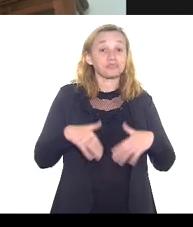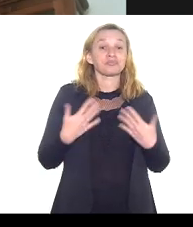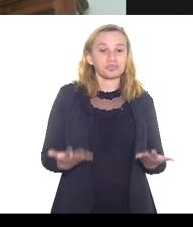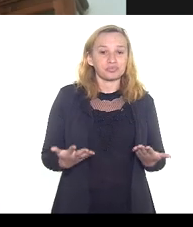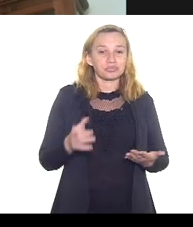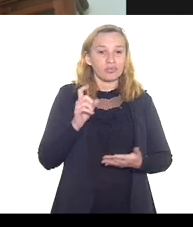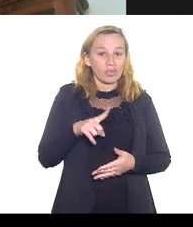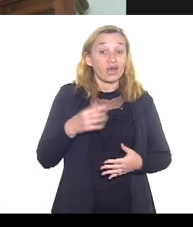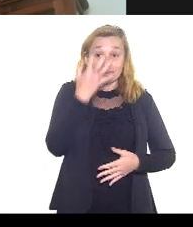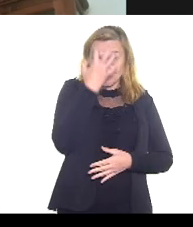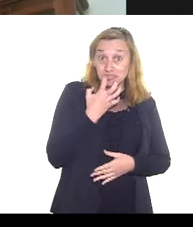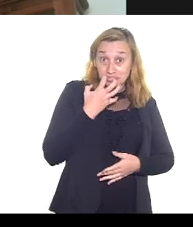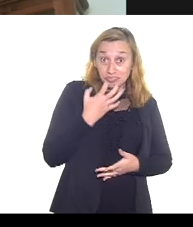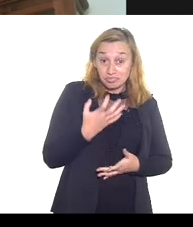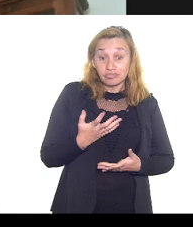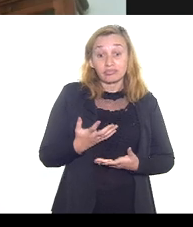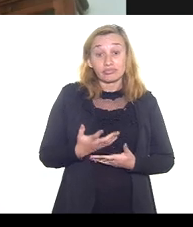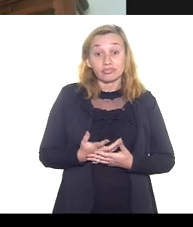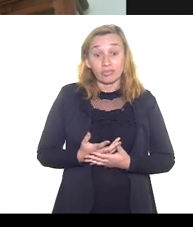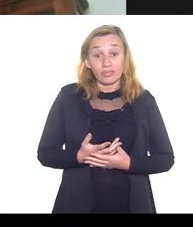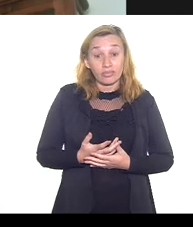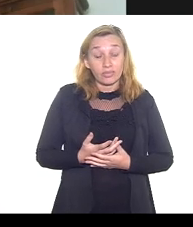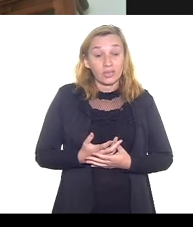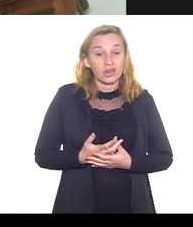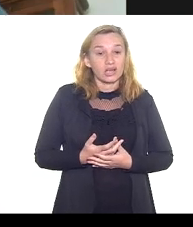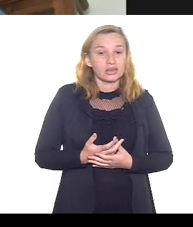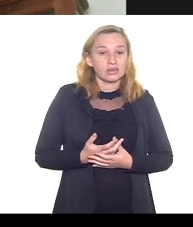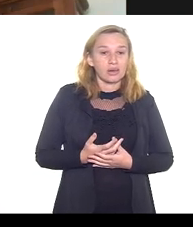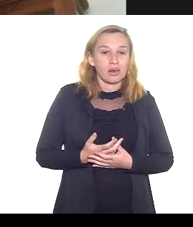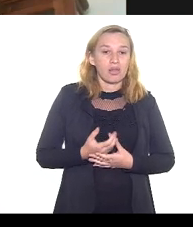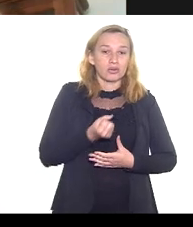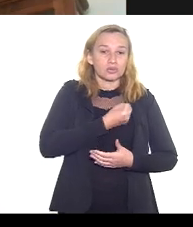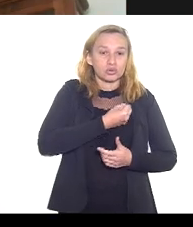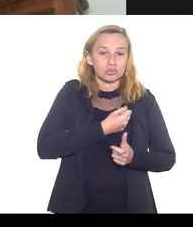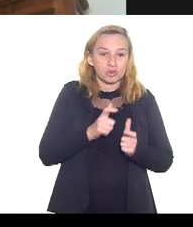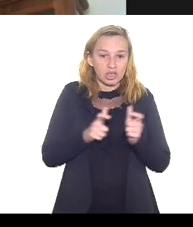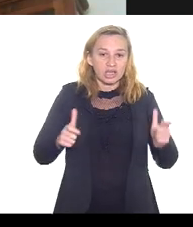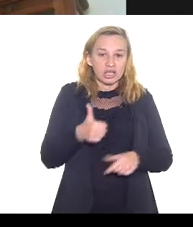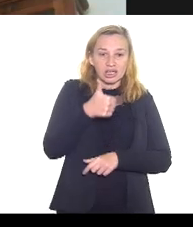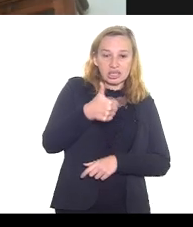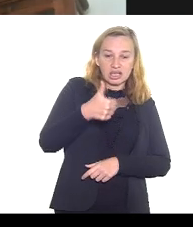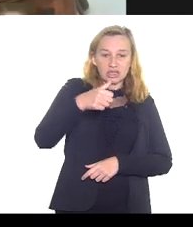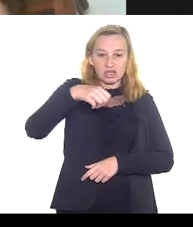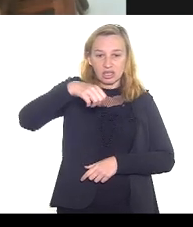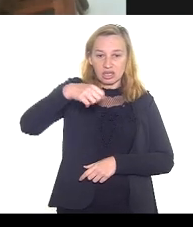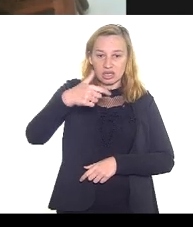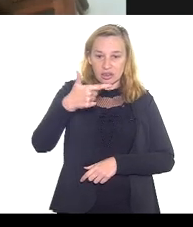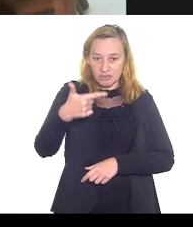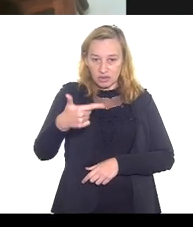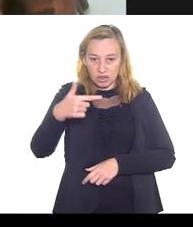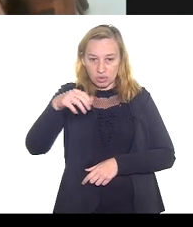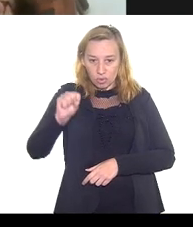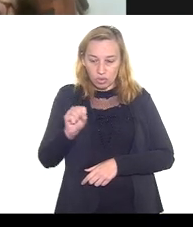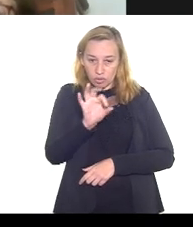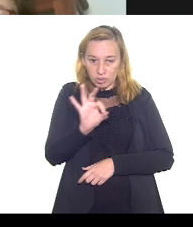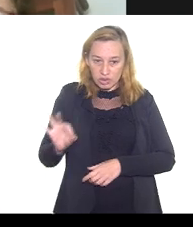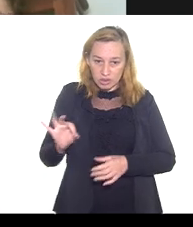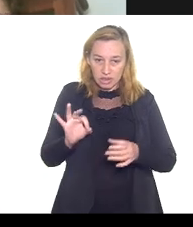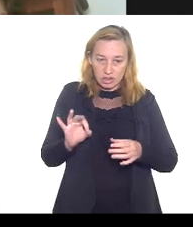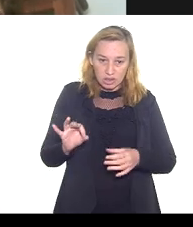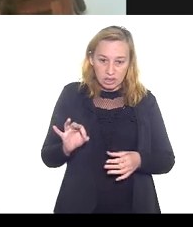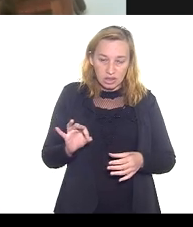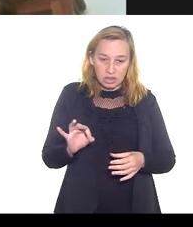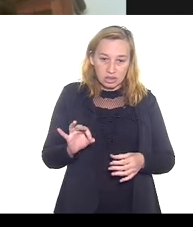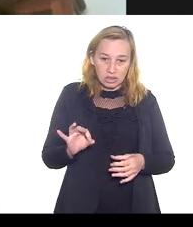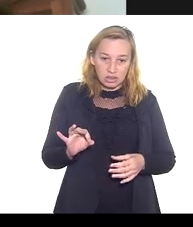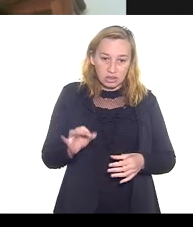isso é muito grave. E esse dado, o aumento de 128% no número de desligamentos por morte,